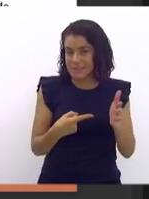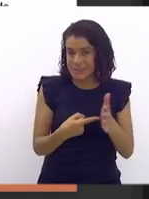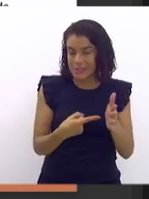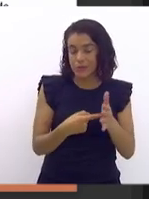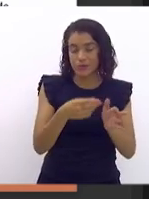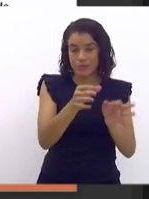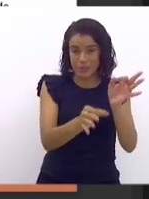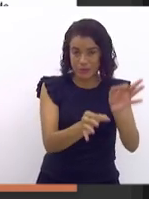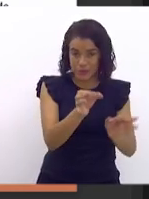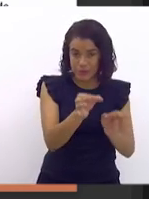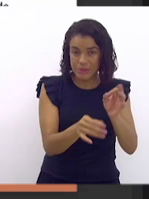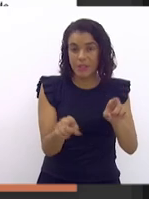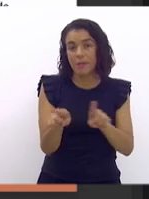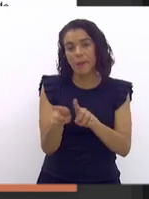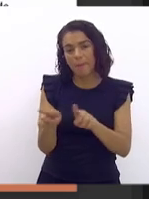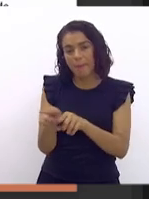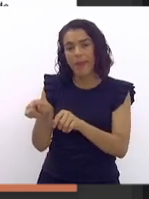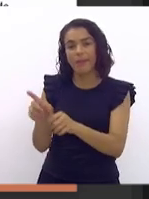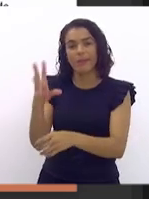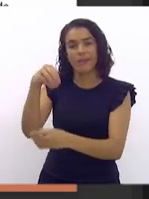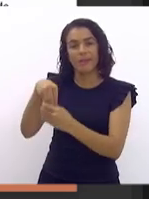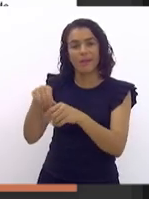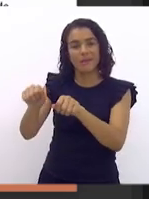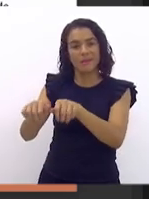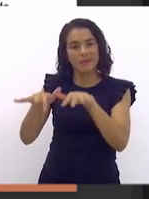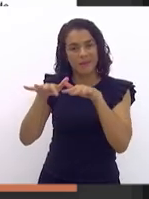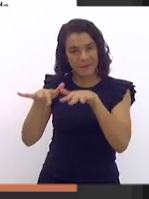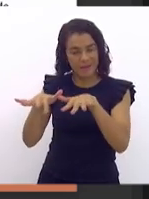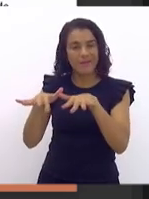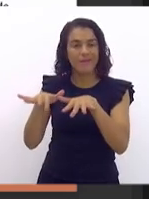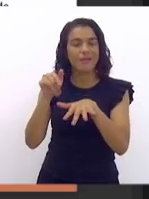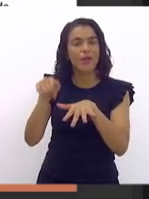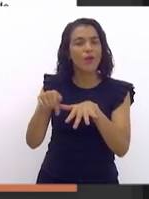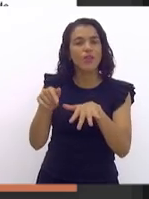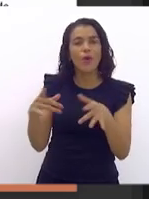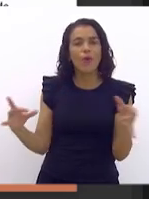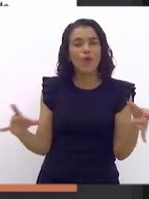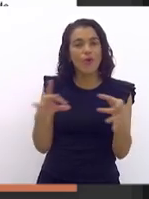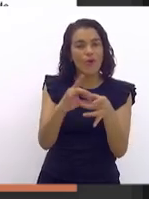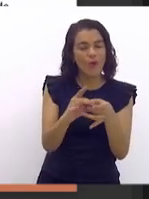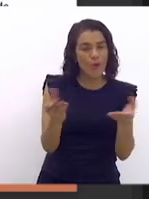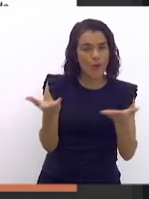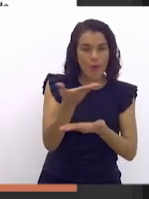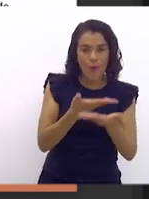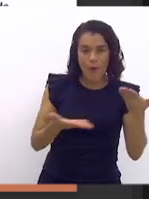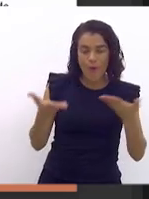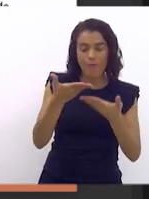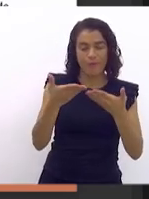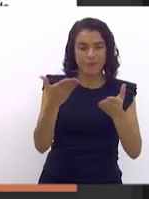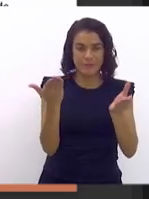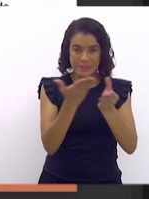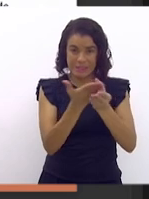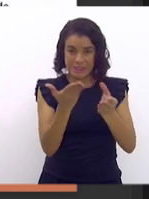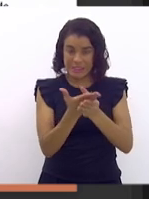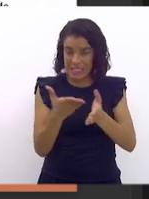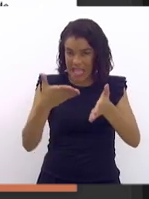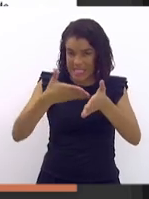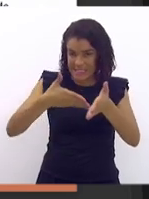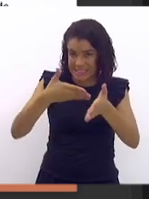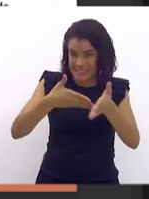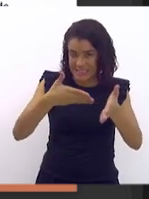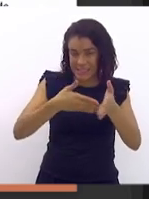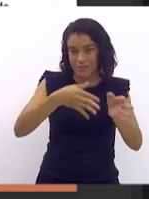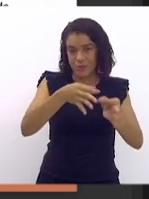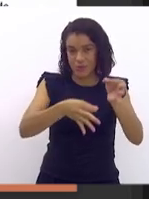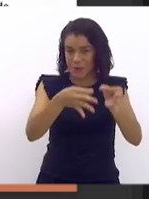na justiça, quanto estão nas assembleias? Quais são os curtos-circuitos de encaminhamento desses processos? Tem algum entrave no encaminhamento